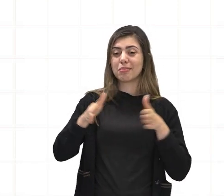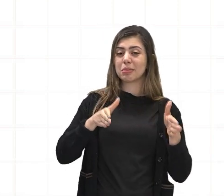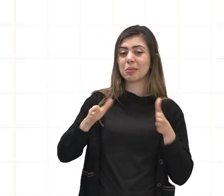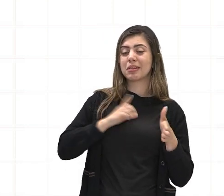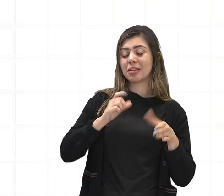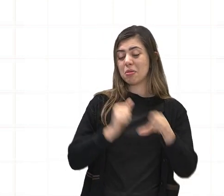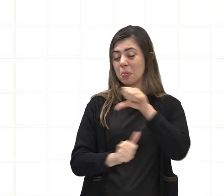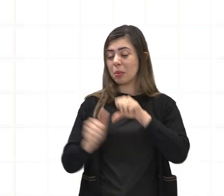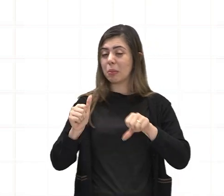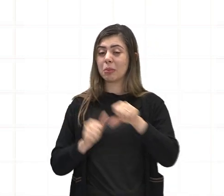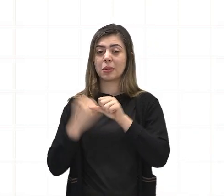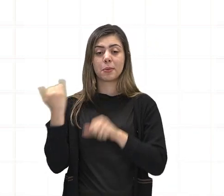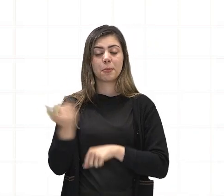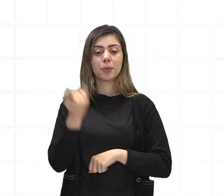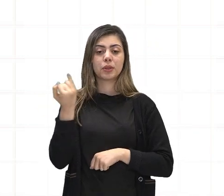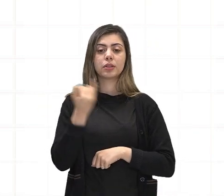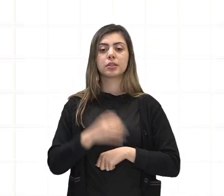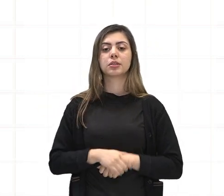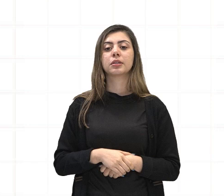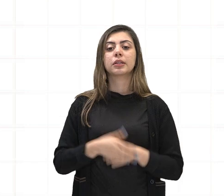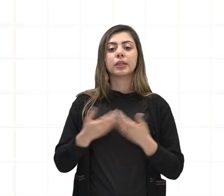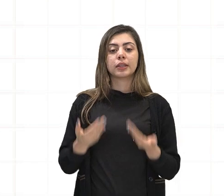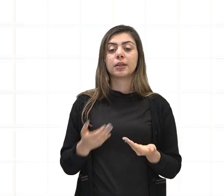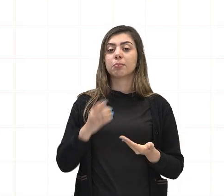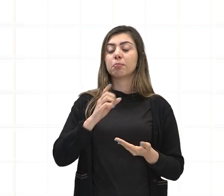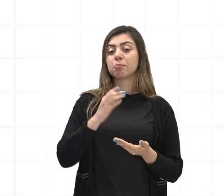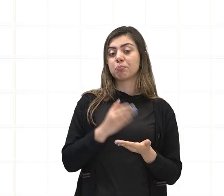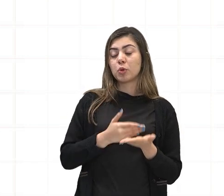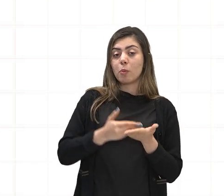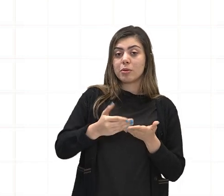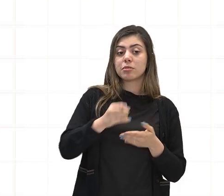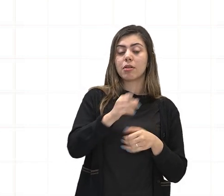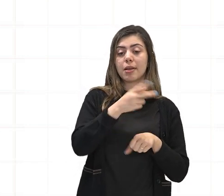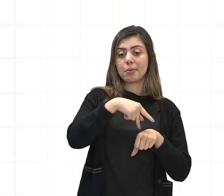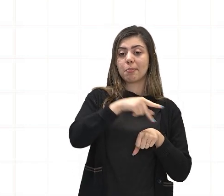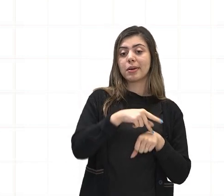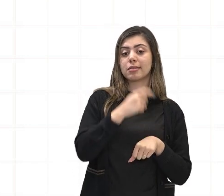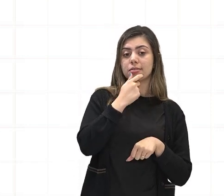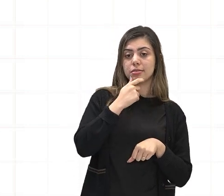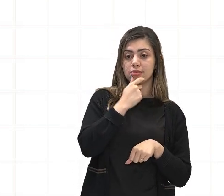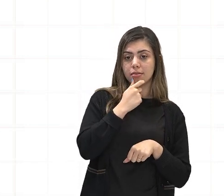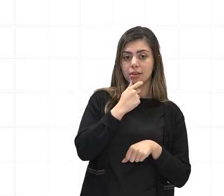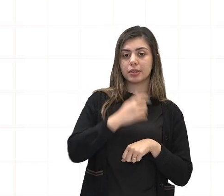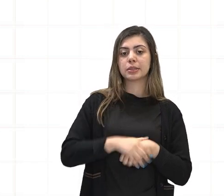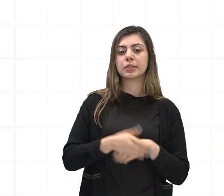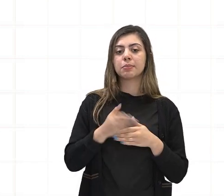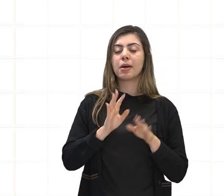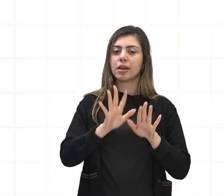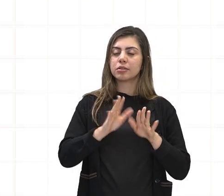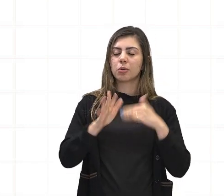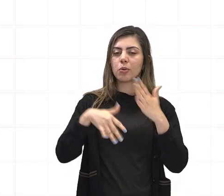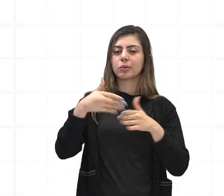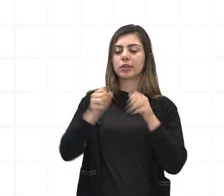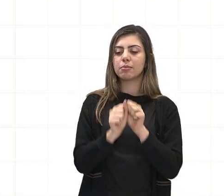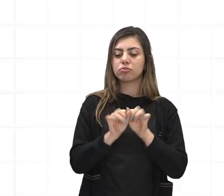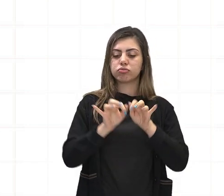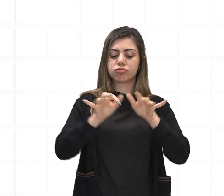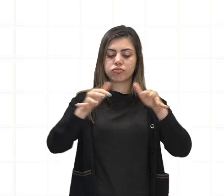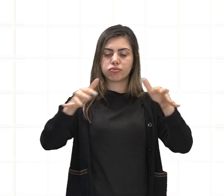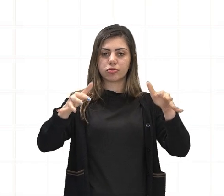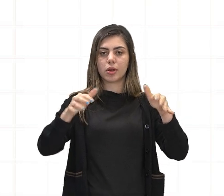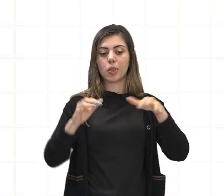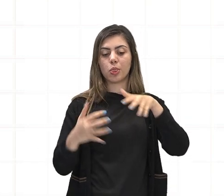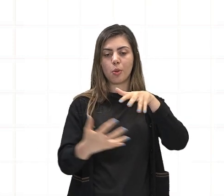marcantes, inicialmente restrita ao território inglês. Essas mudanças logo se expandiram globalmente com